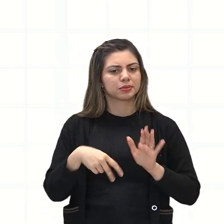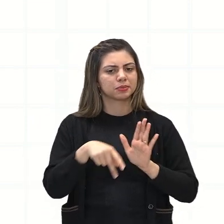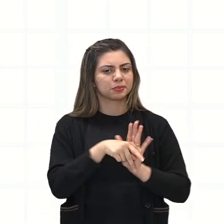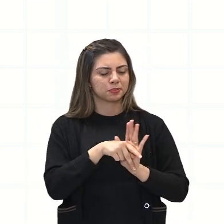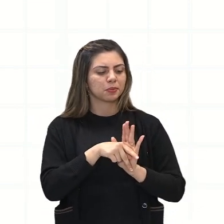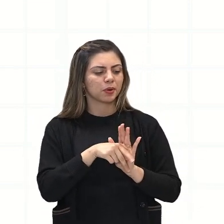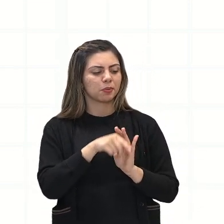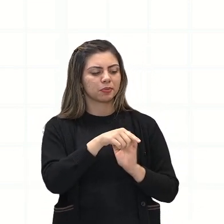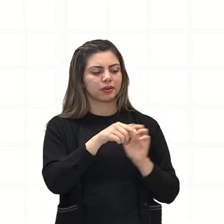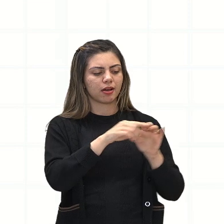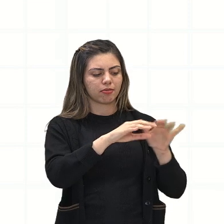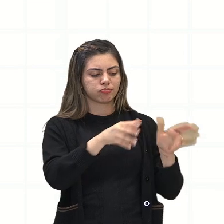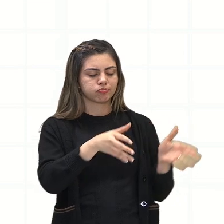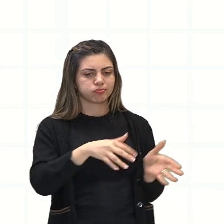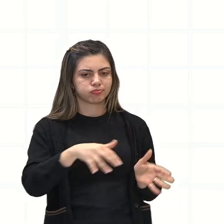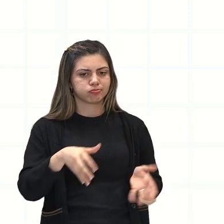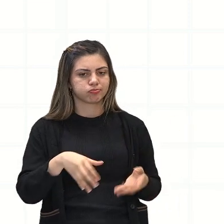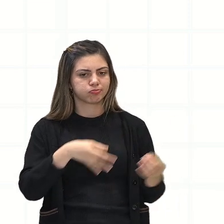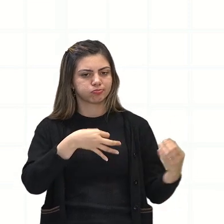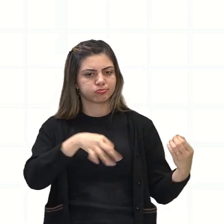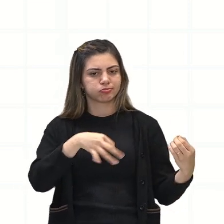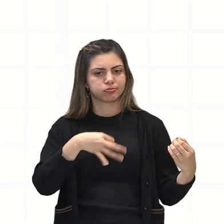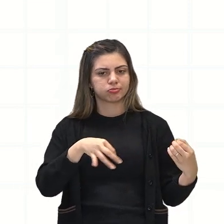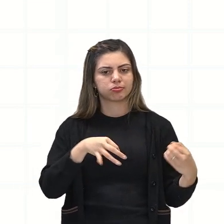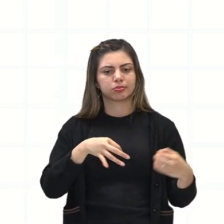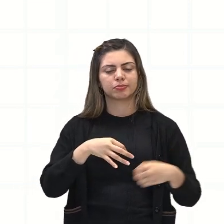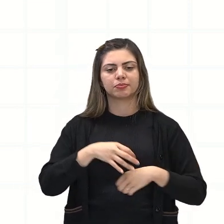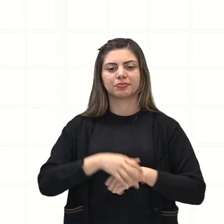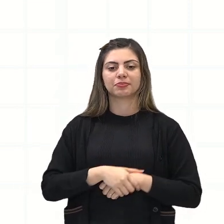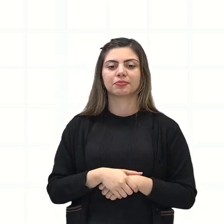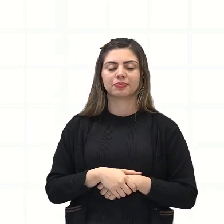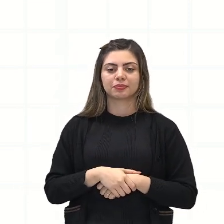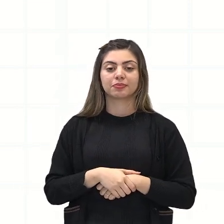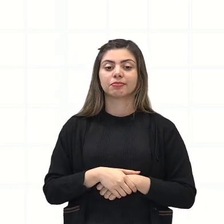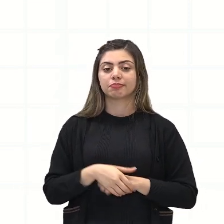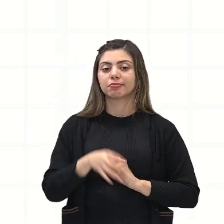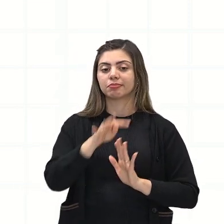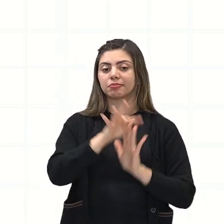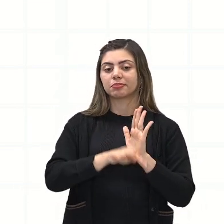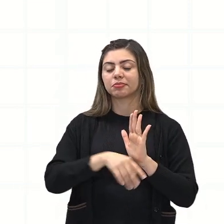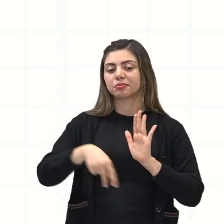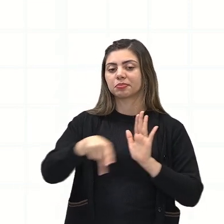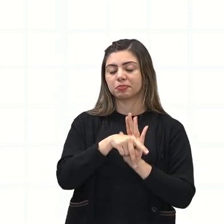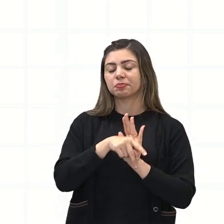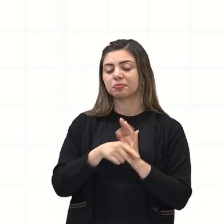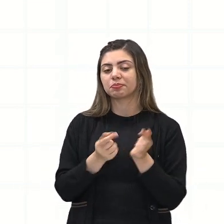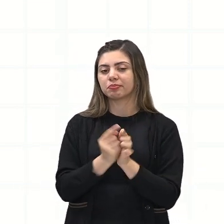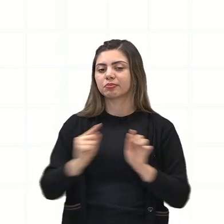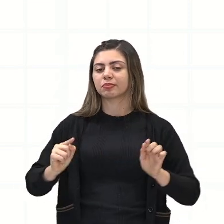águas noturnamente entre ramagens frias. Bastante